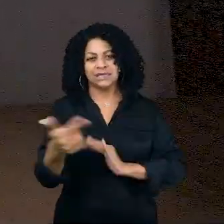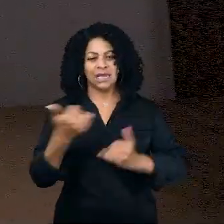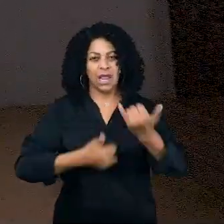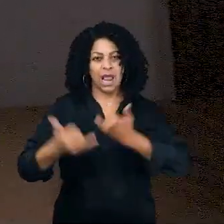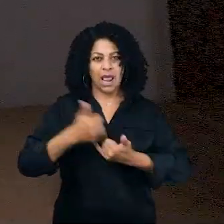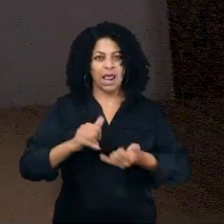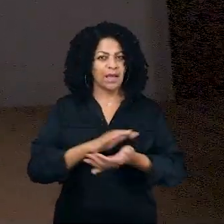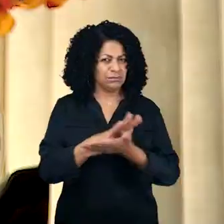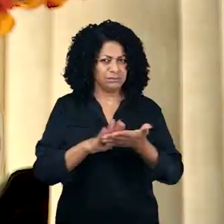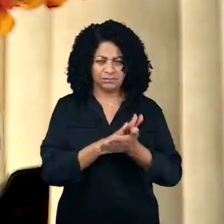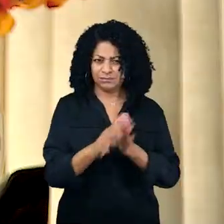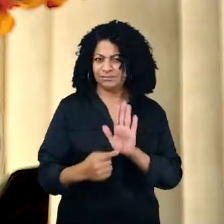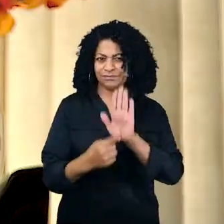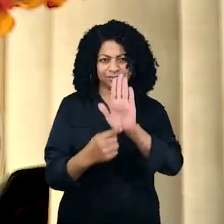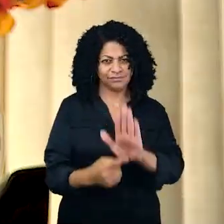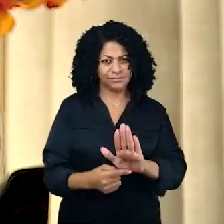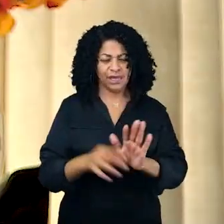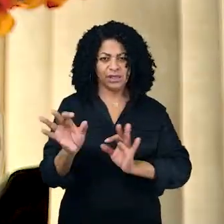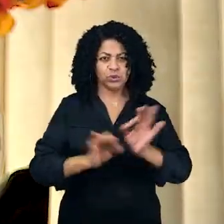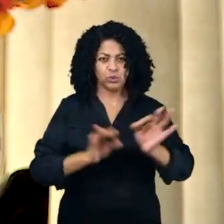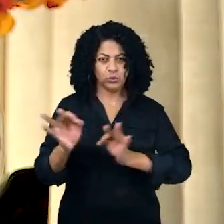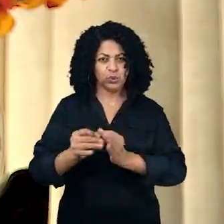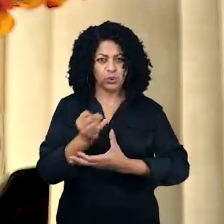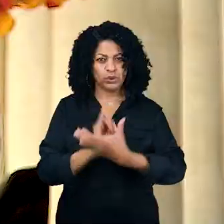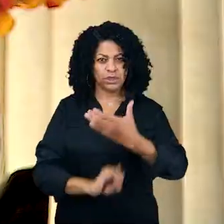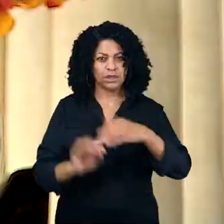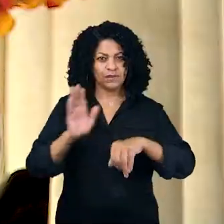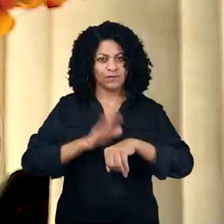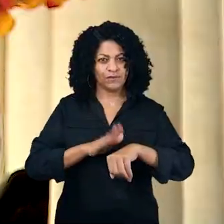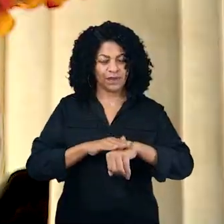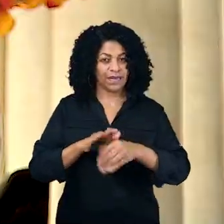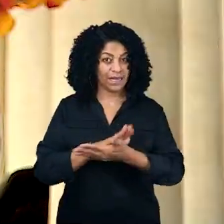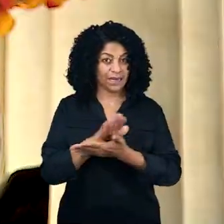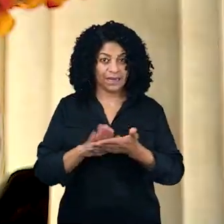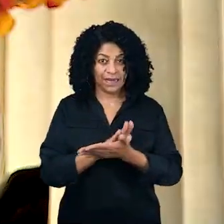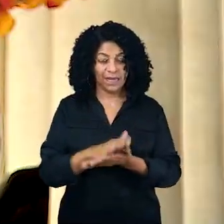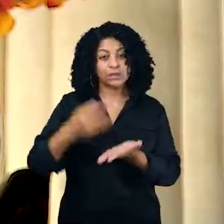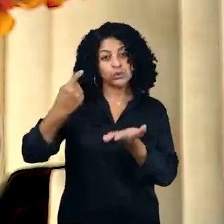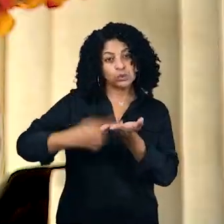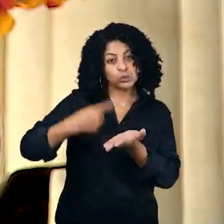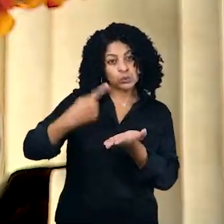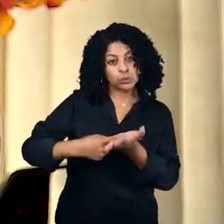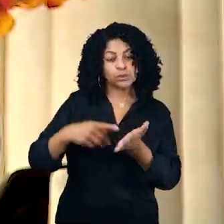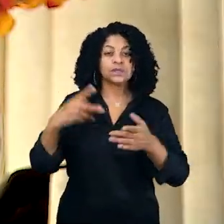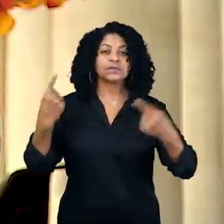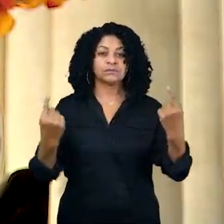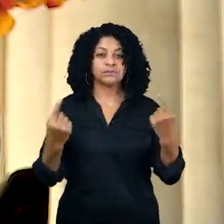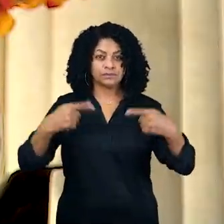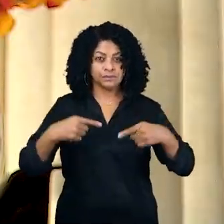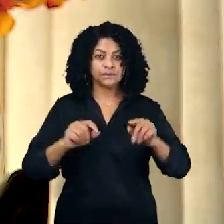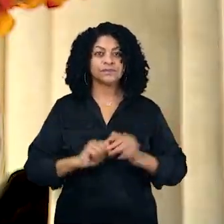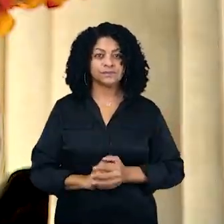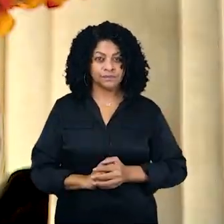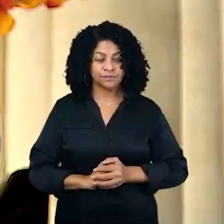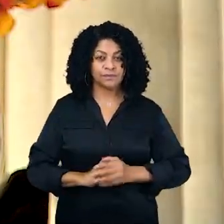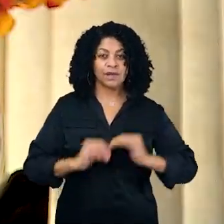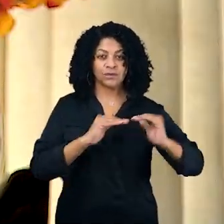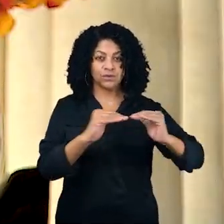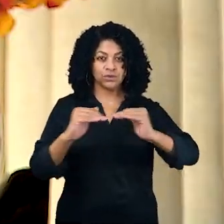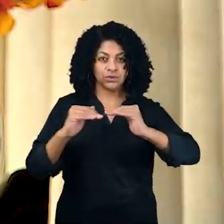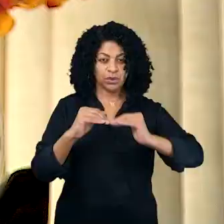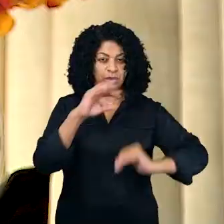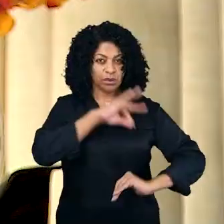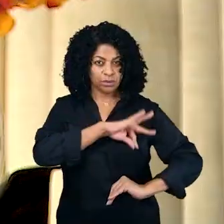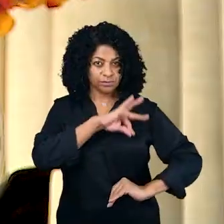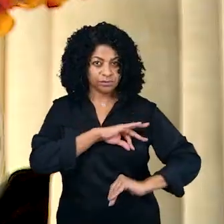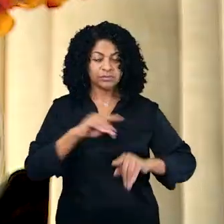nenhum dado para mostrar, nenhuma correção interna que tenha sido feita, nenhum compromisso com política em favor da